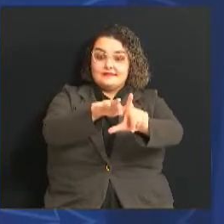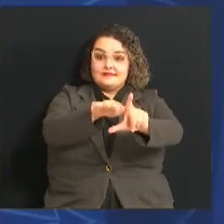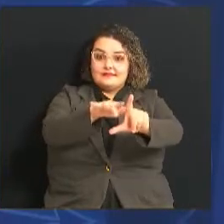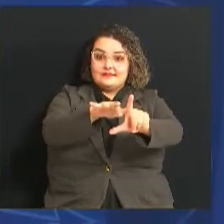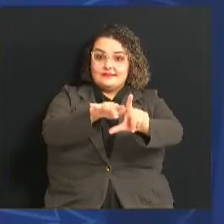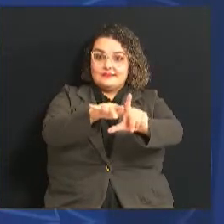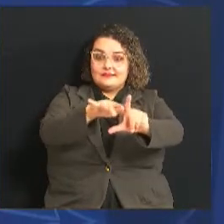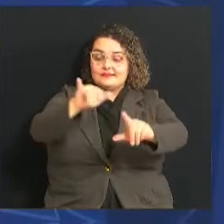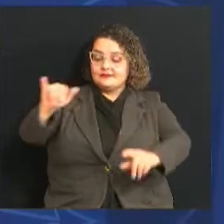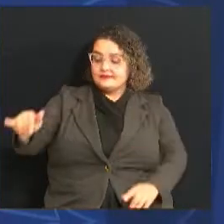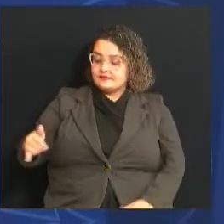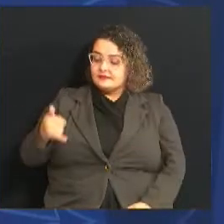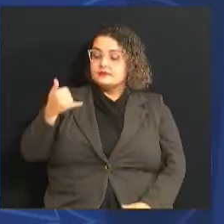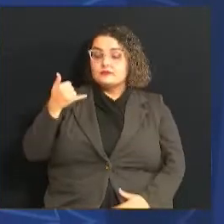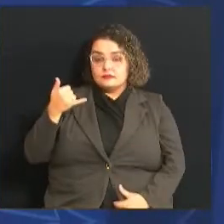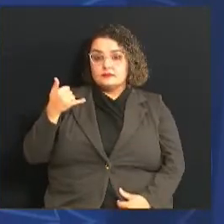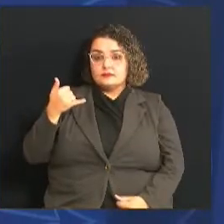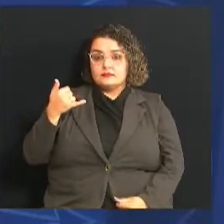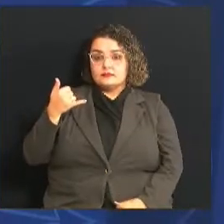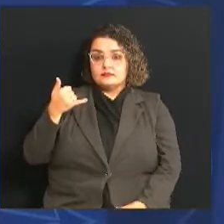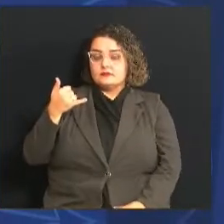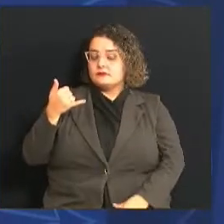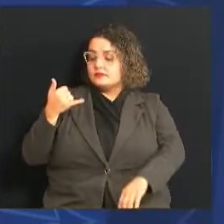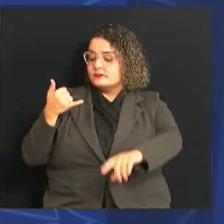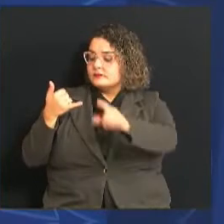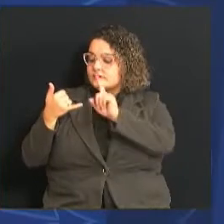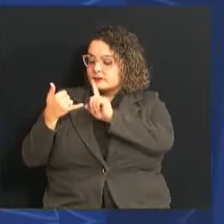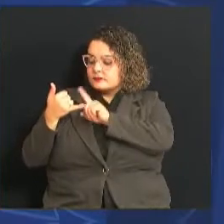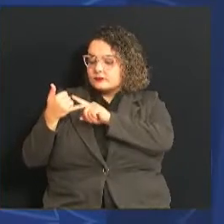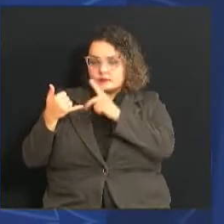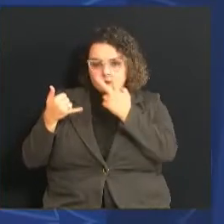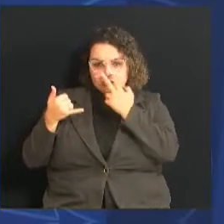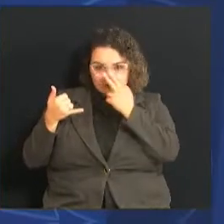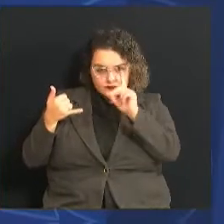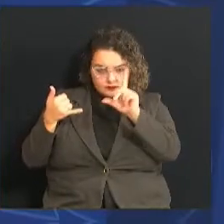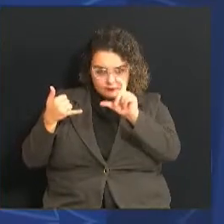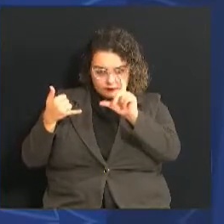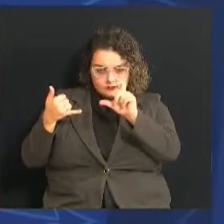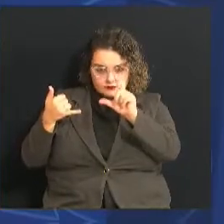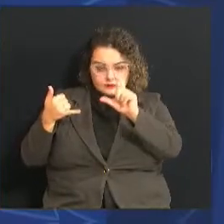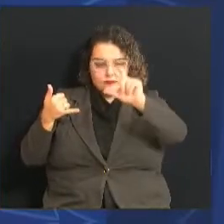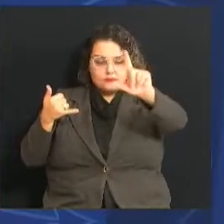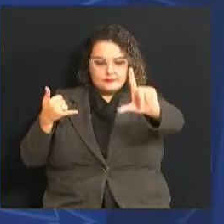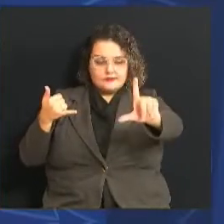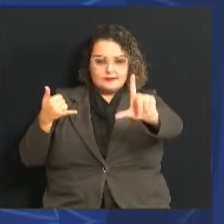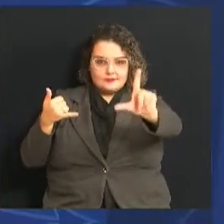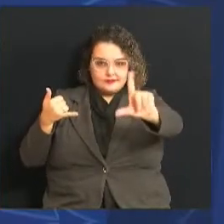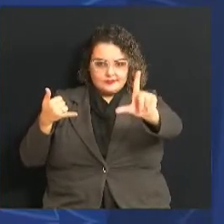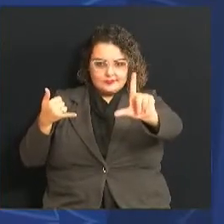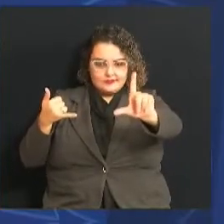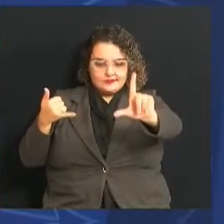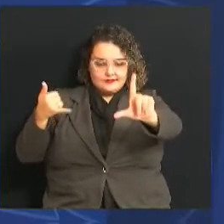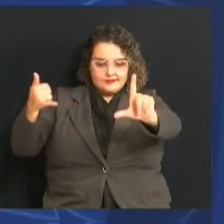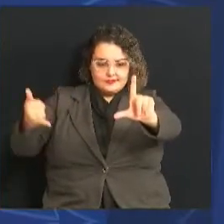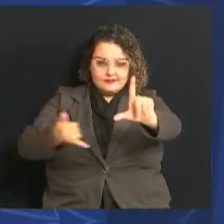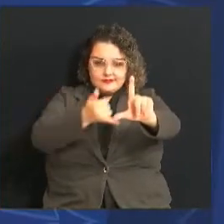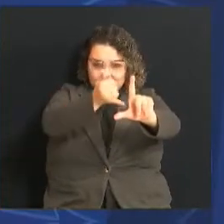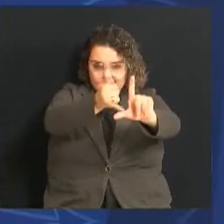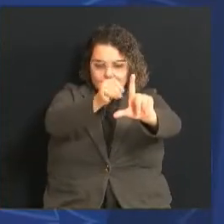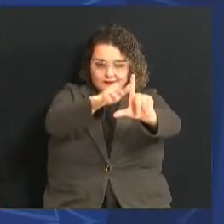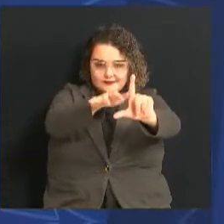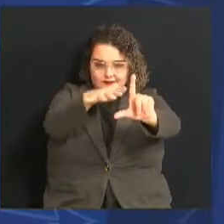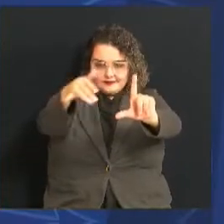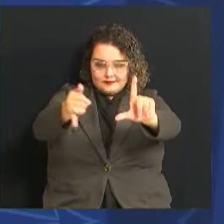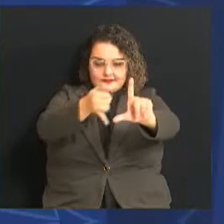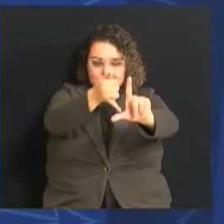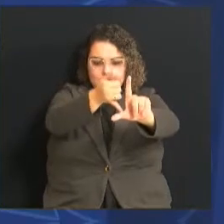nosso QR Code. Está com o seu celular aí perto? Então pegue o celular, abre a câmera como se fosse tirar uma foto e